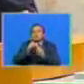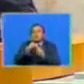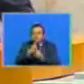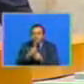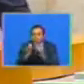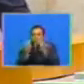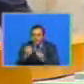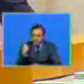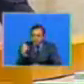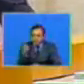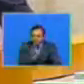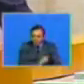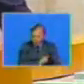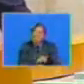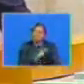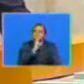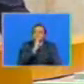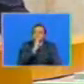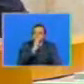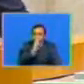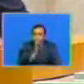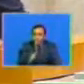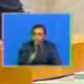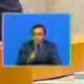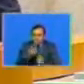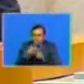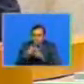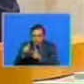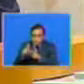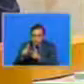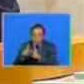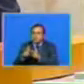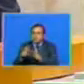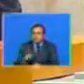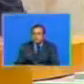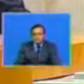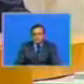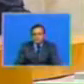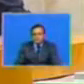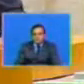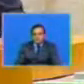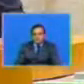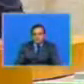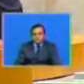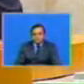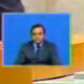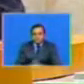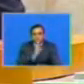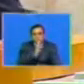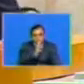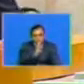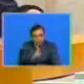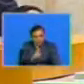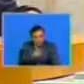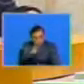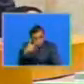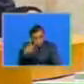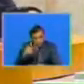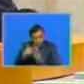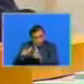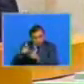de nós: soluções para os seus problemas, soluções para os seus